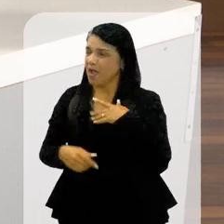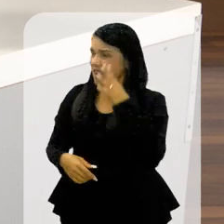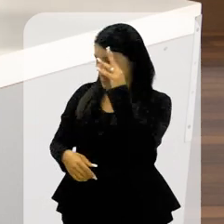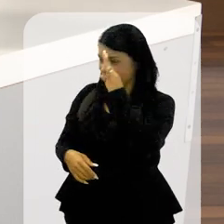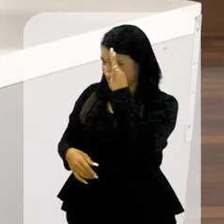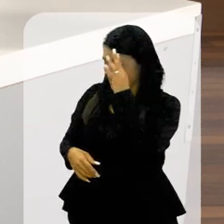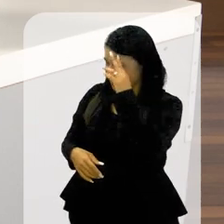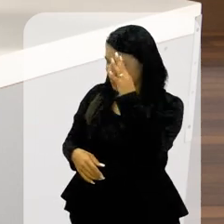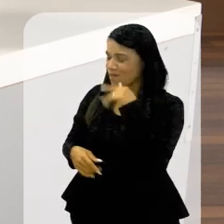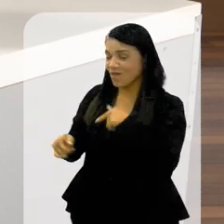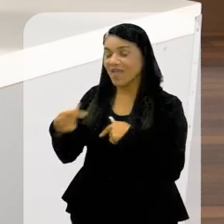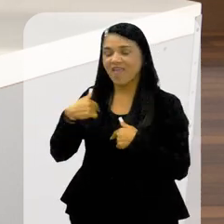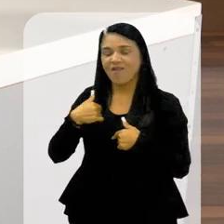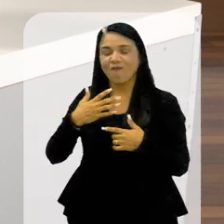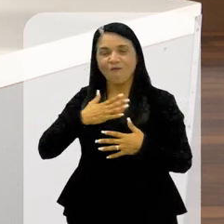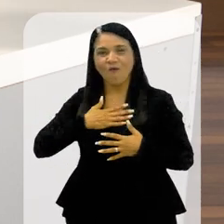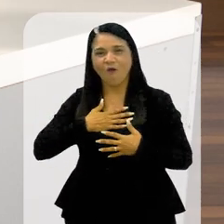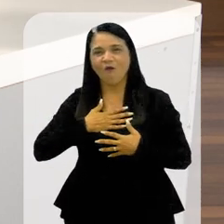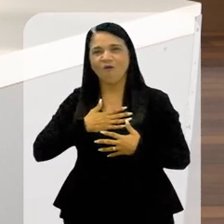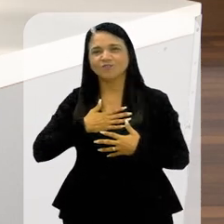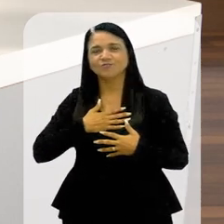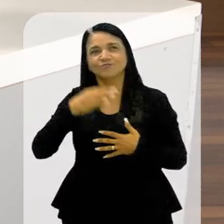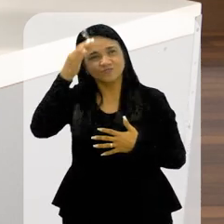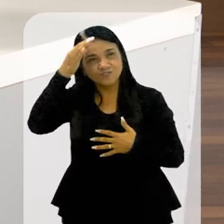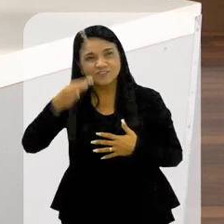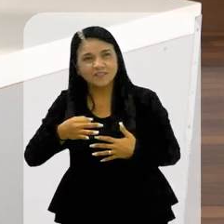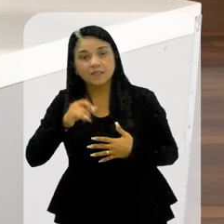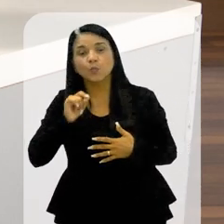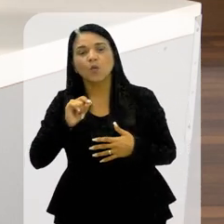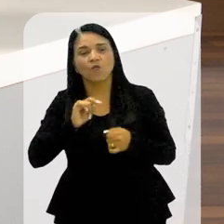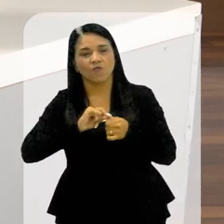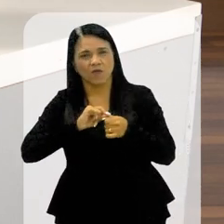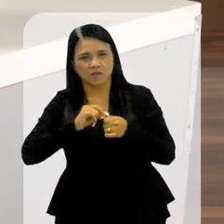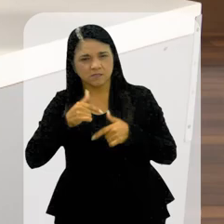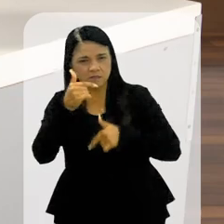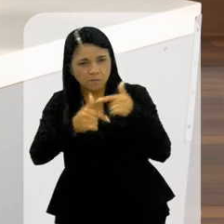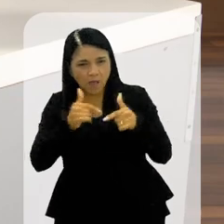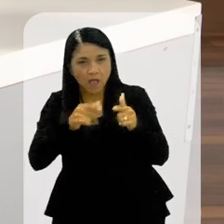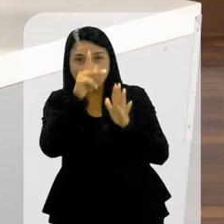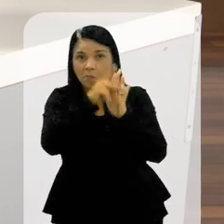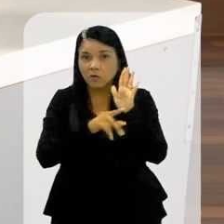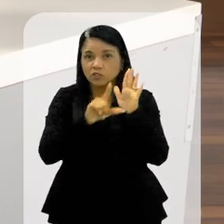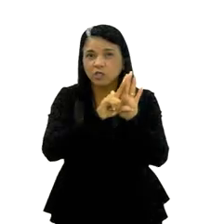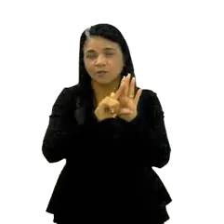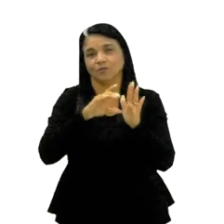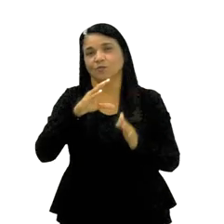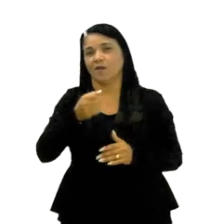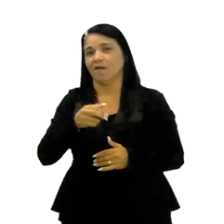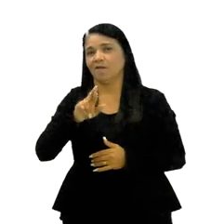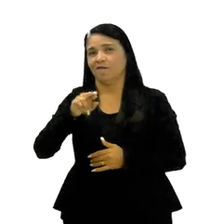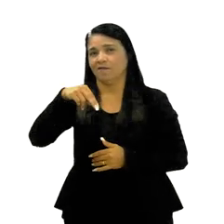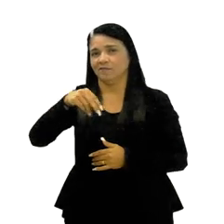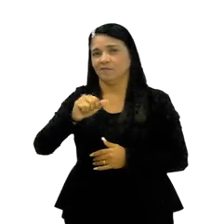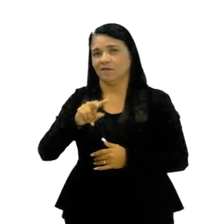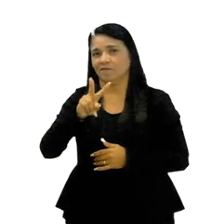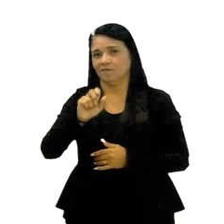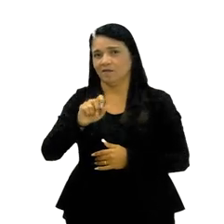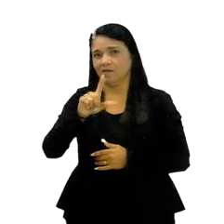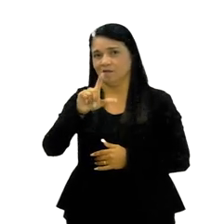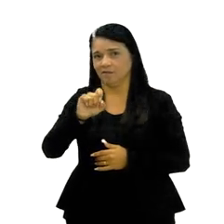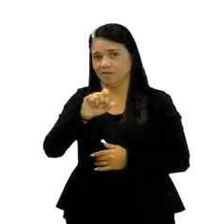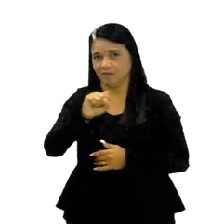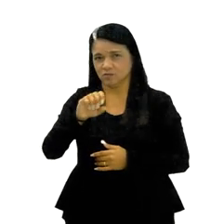sua de relação todos. Com o Vieira. Eu acho muito legal, porque eu sou um cara muito... Eu gosto muito de entender aquilo que eu estou fazendo e entender o projeto do